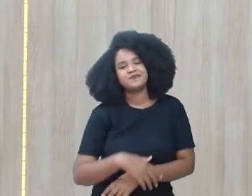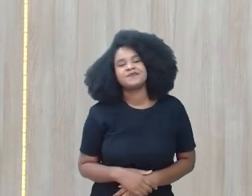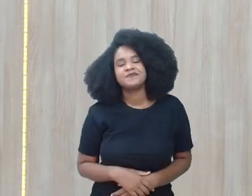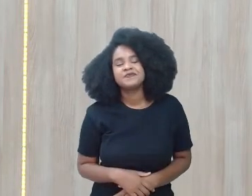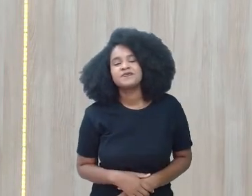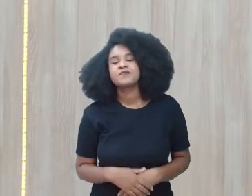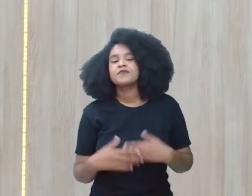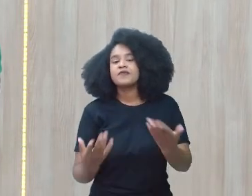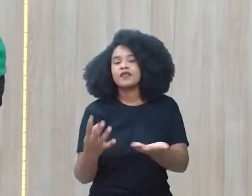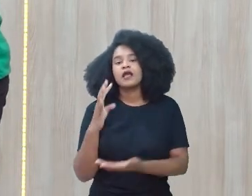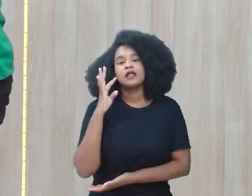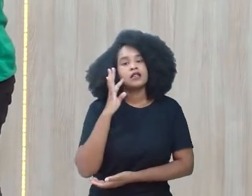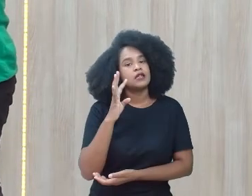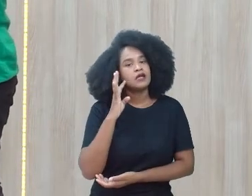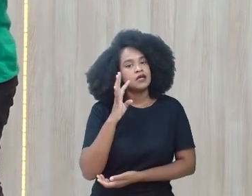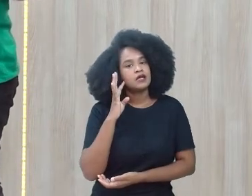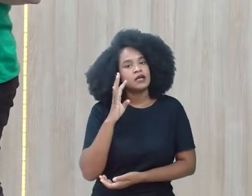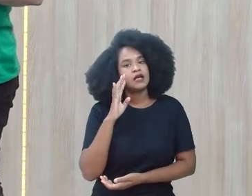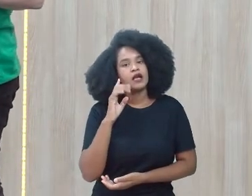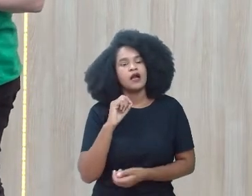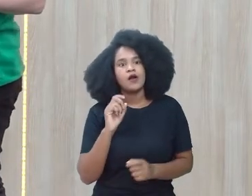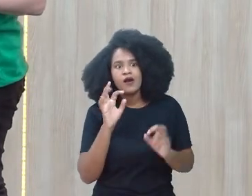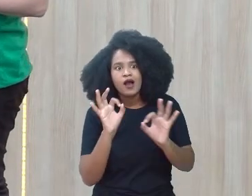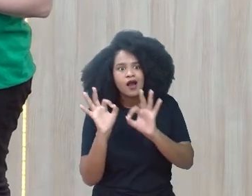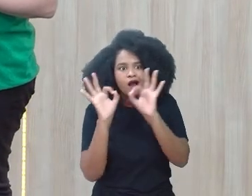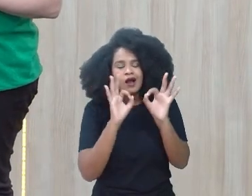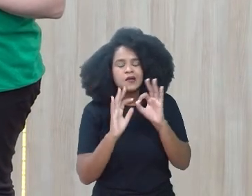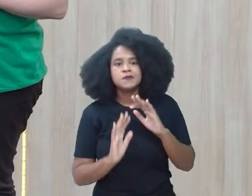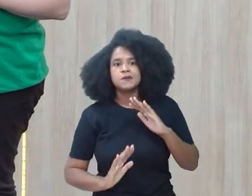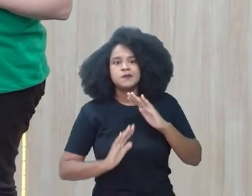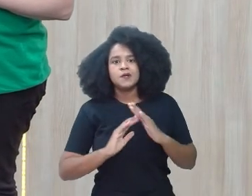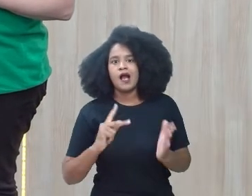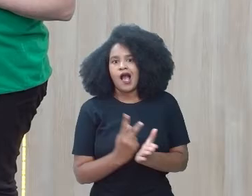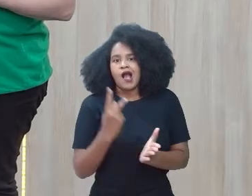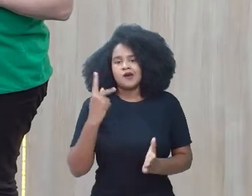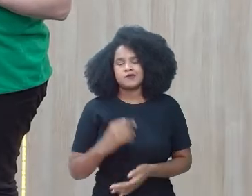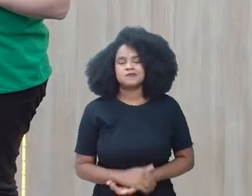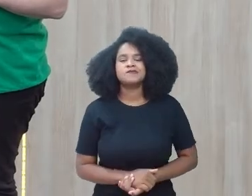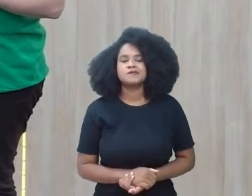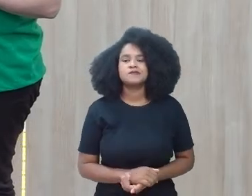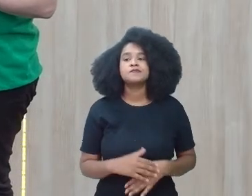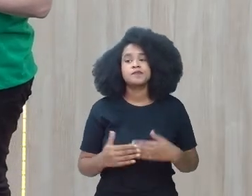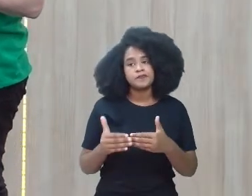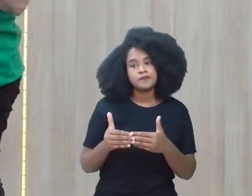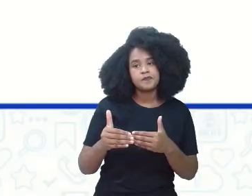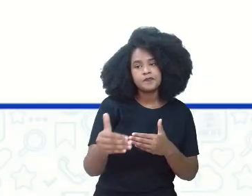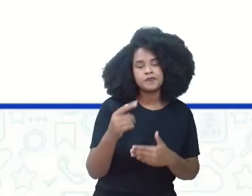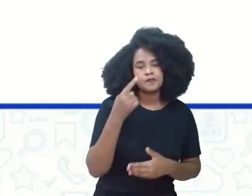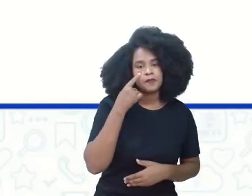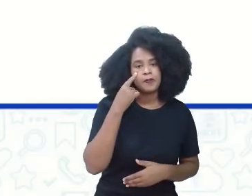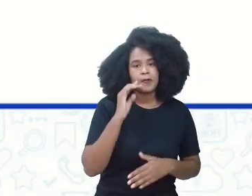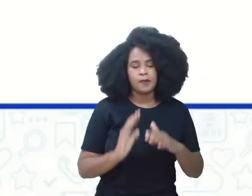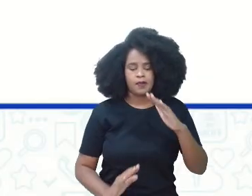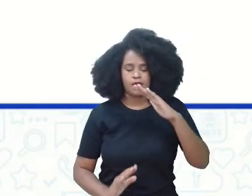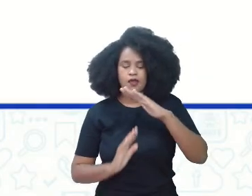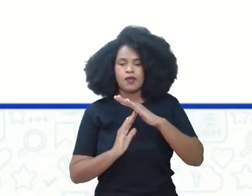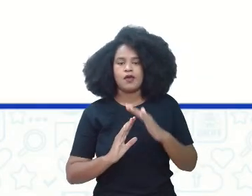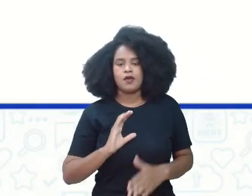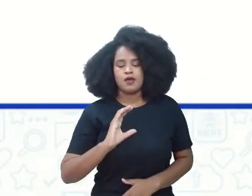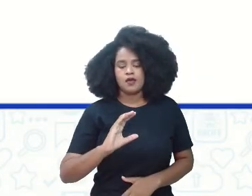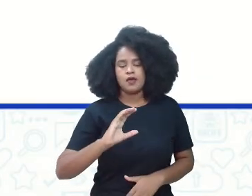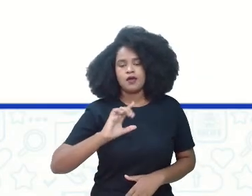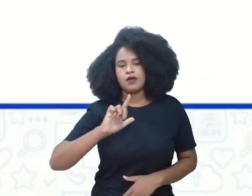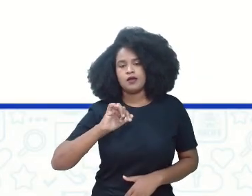legal, não é? Quando chegamos àquele ponto máximo. Mas vamos seguindo. O clímax da